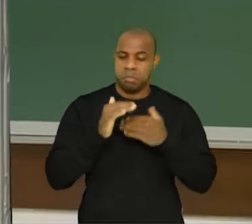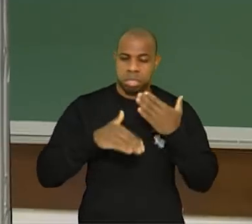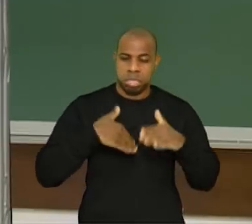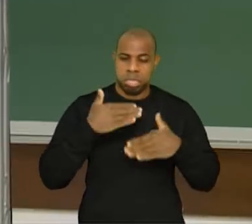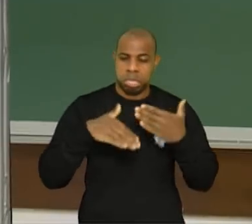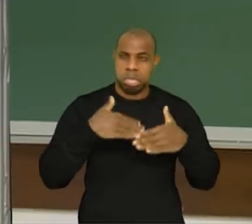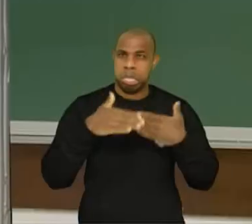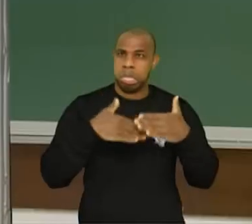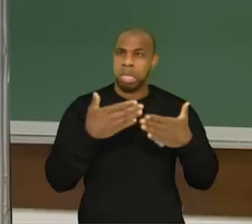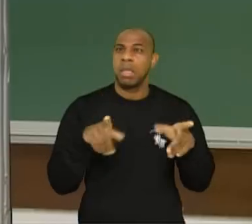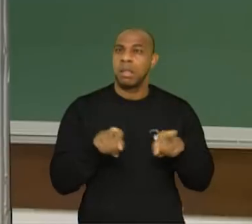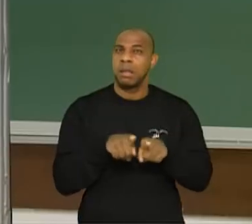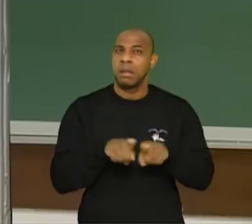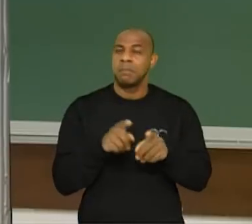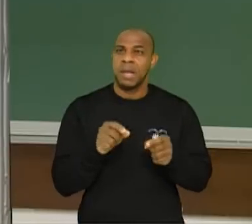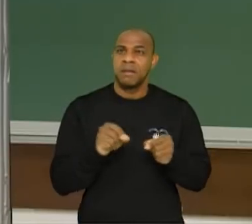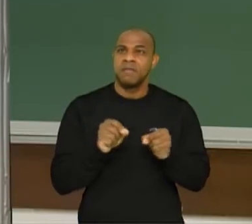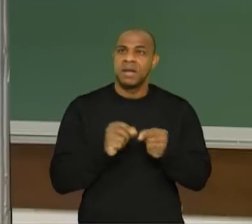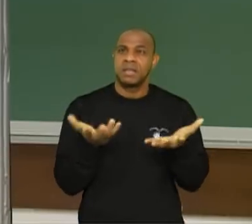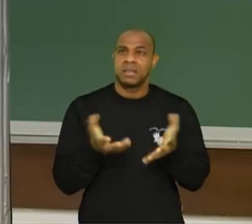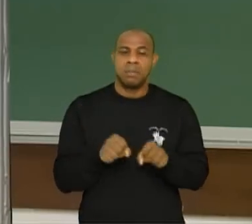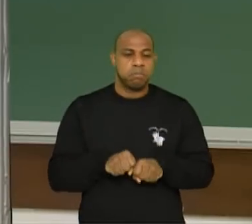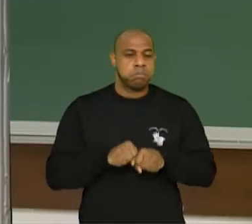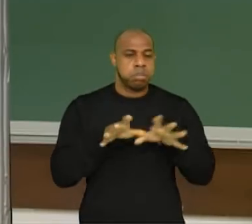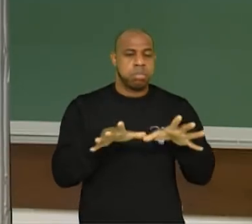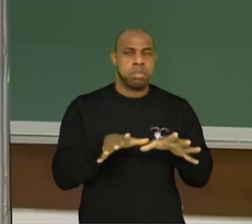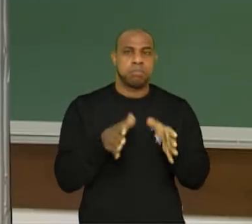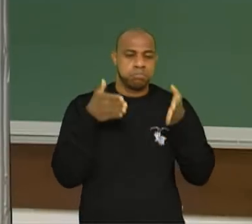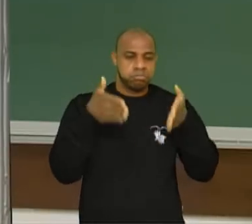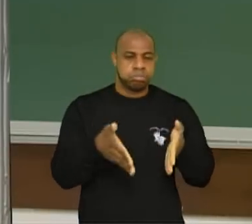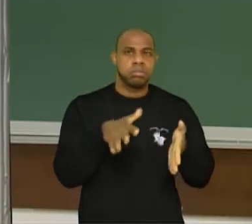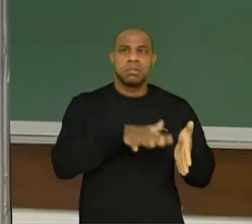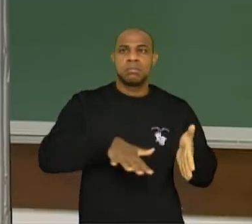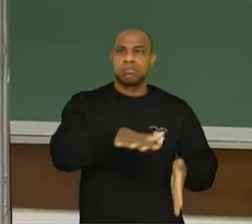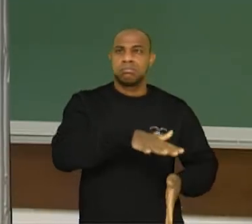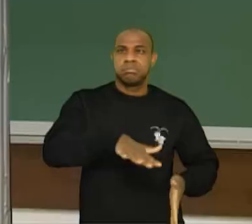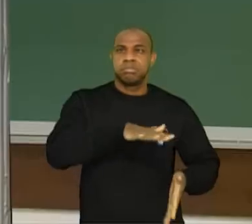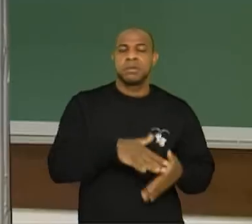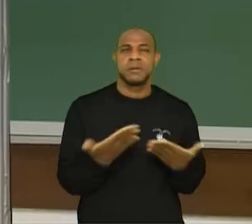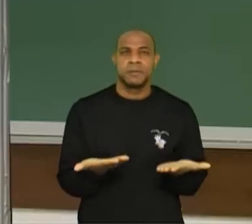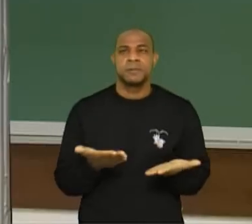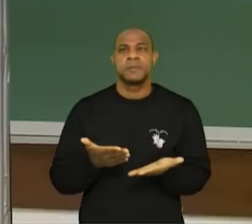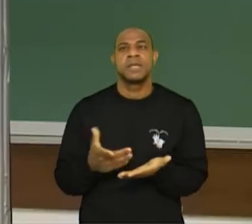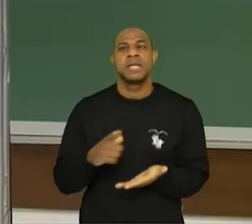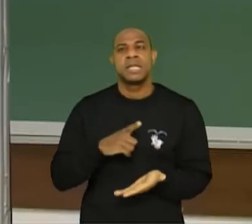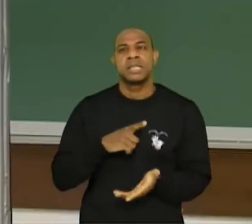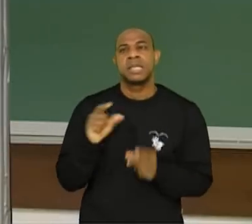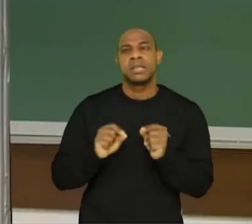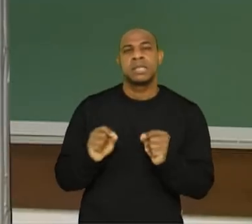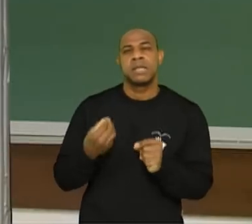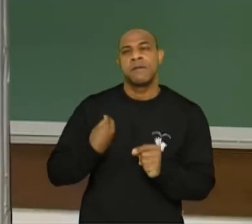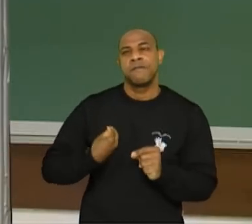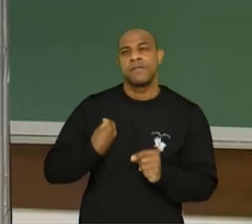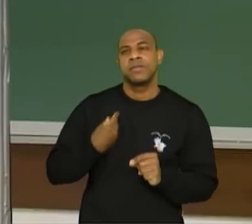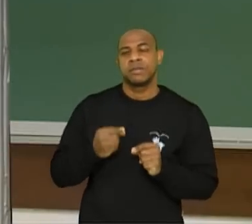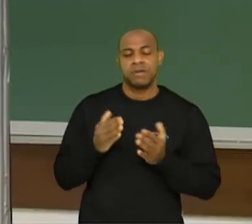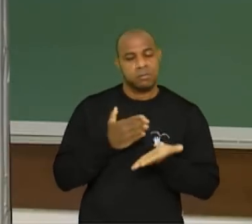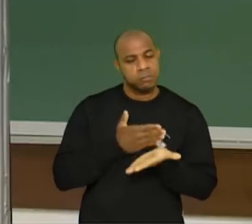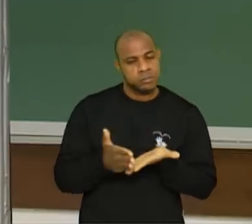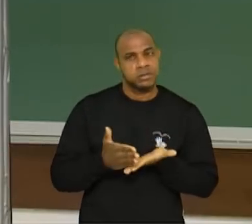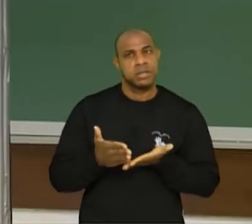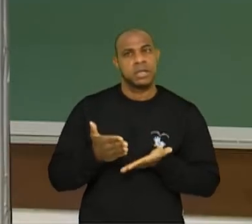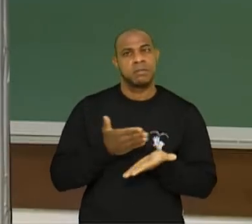se fazer, né, se concretizar ali, né? Existem seres que vão iniciando